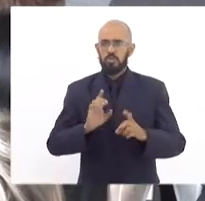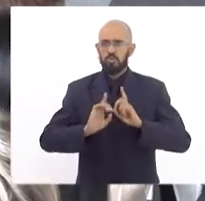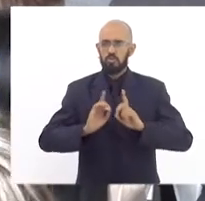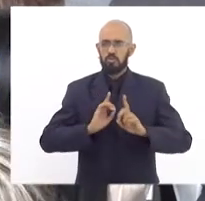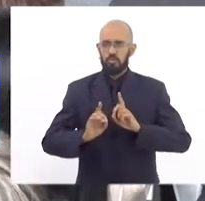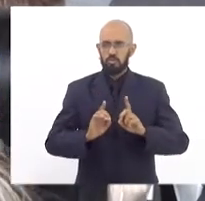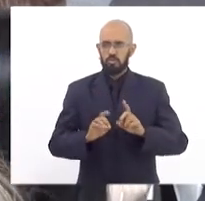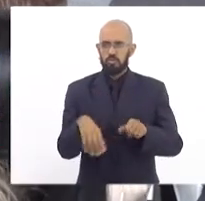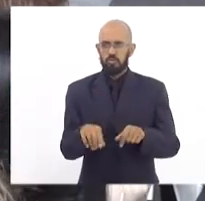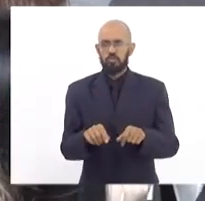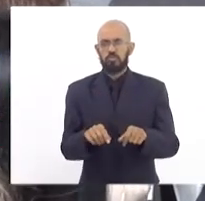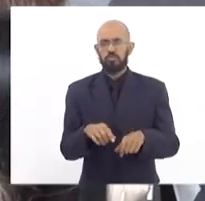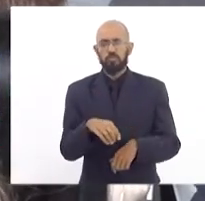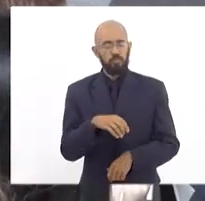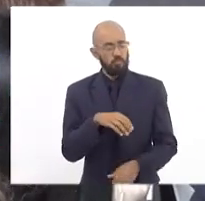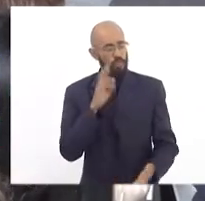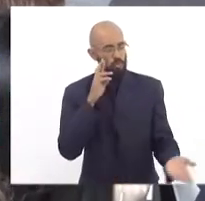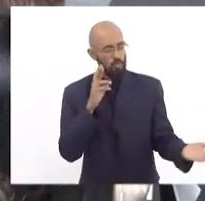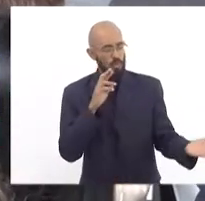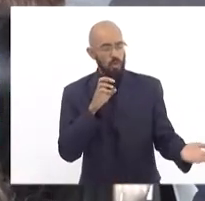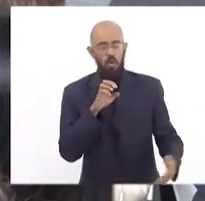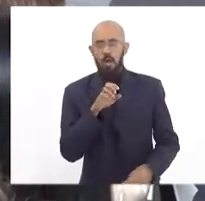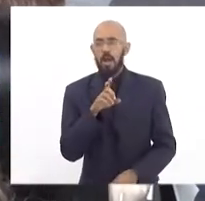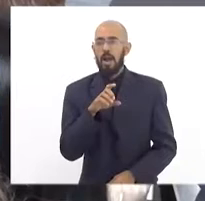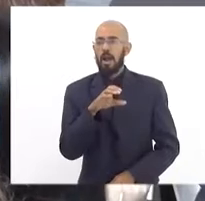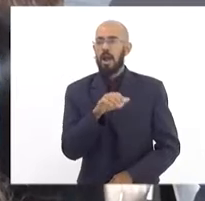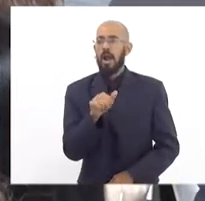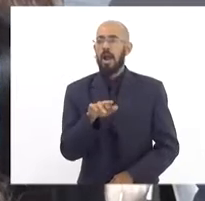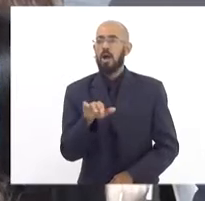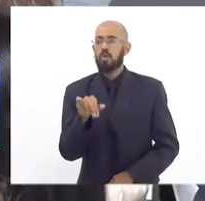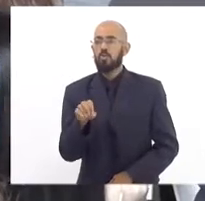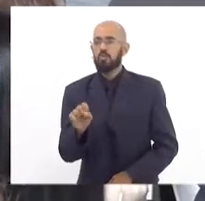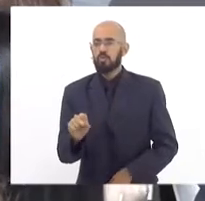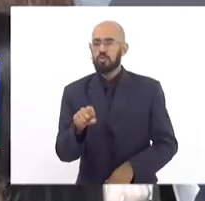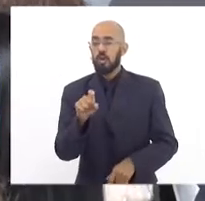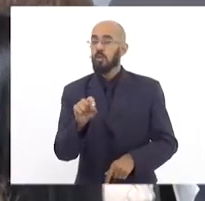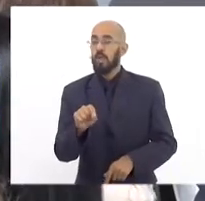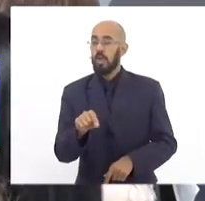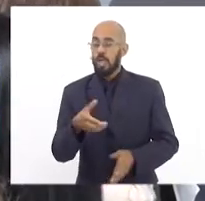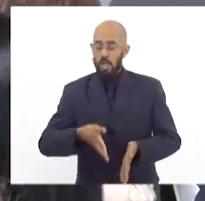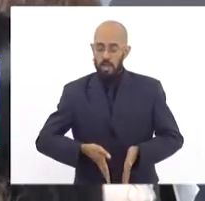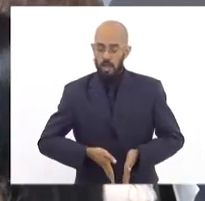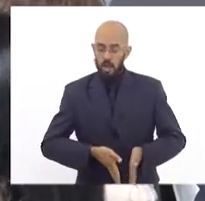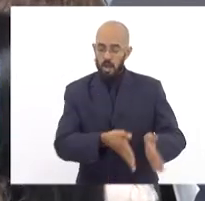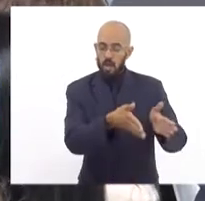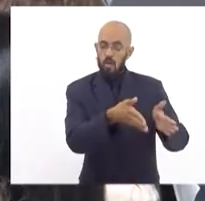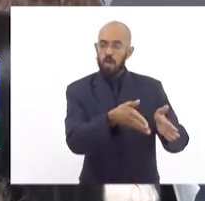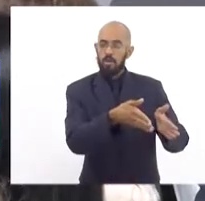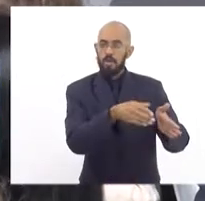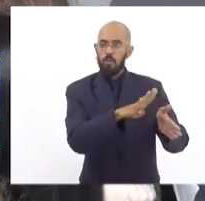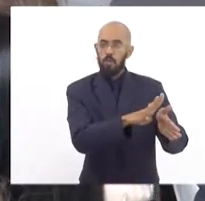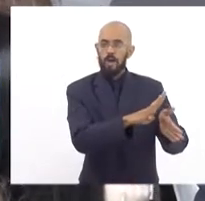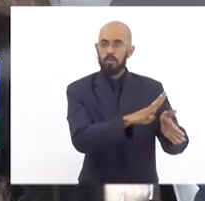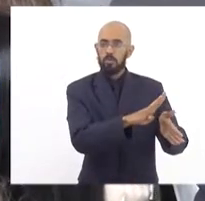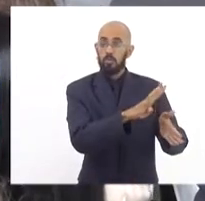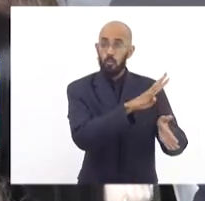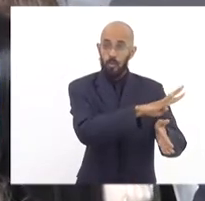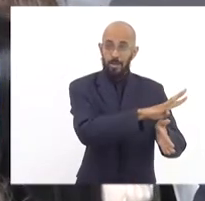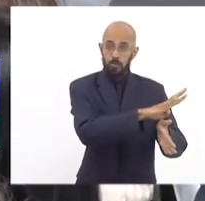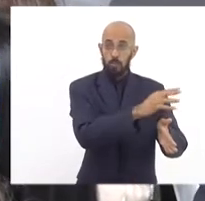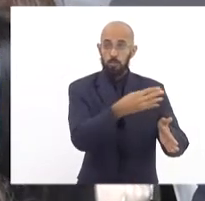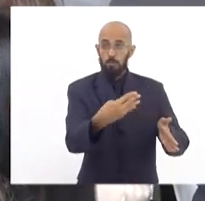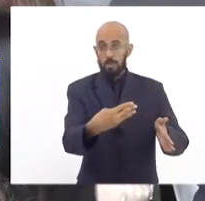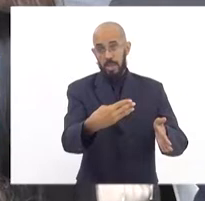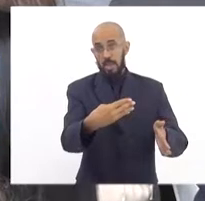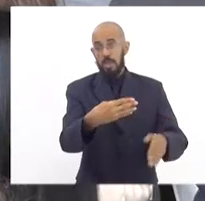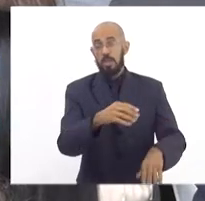doutor Carlos Herani, a Rota 4B, que é trazer o gás da bacia de Santos